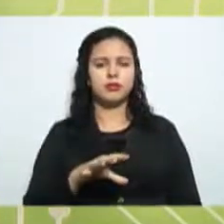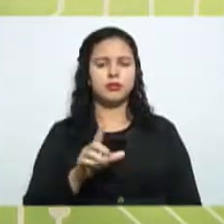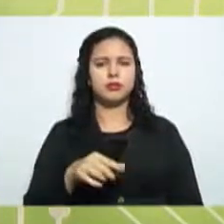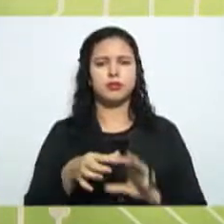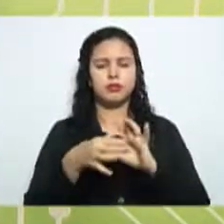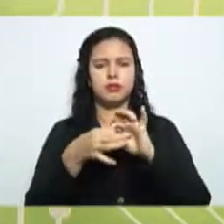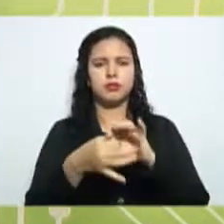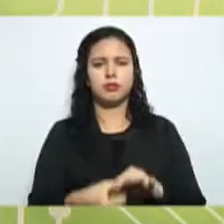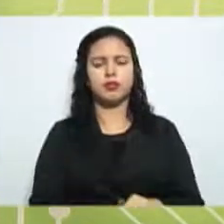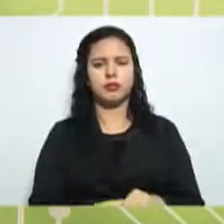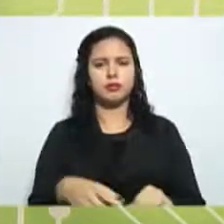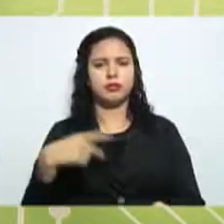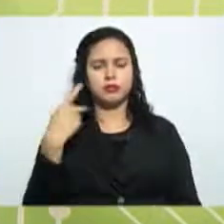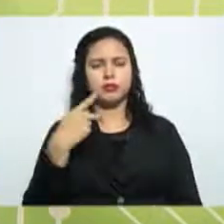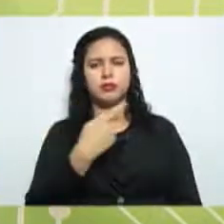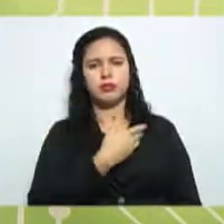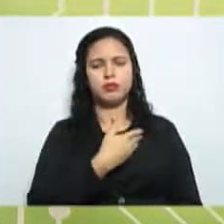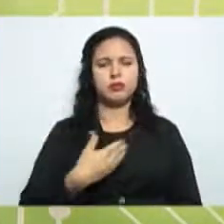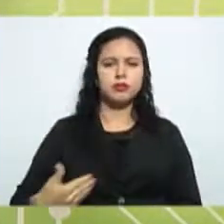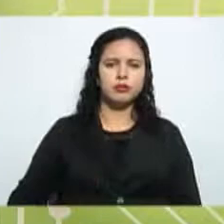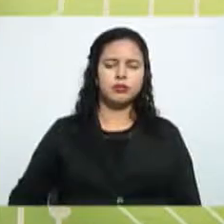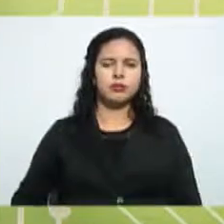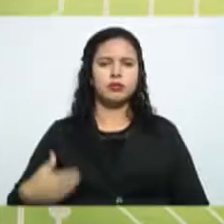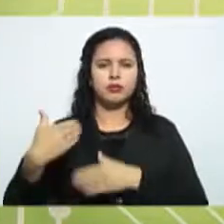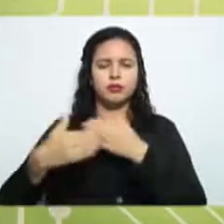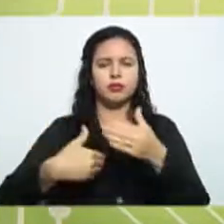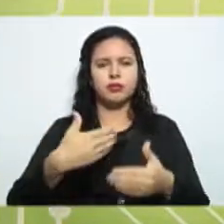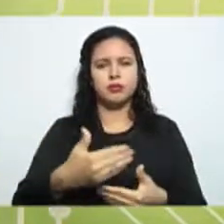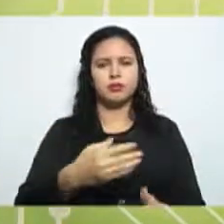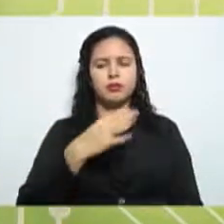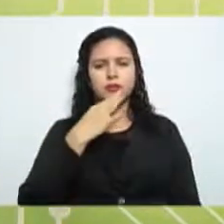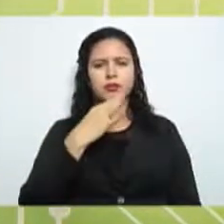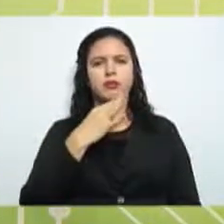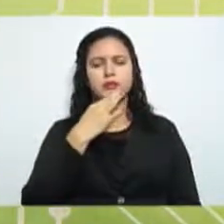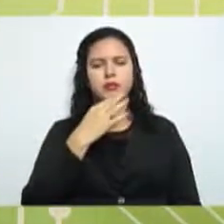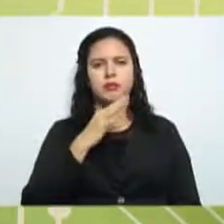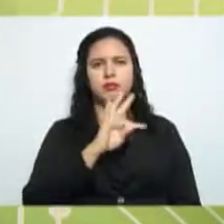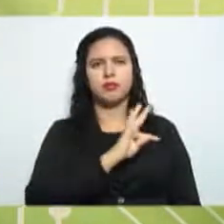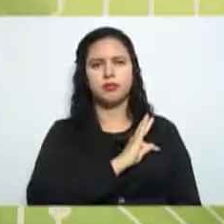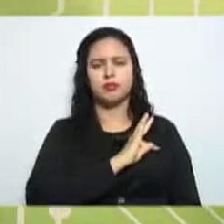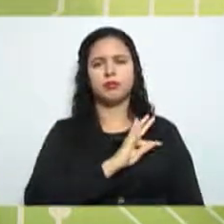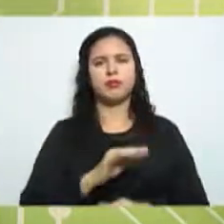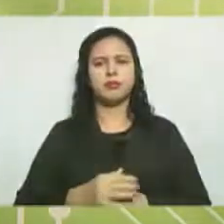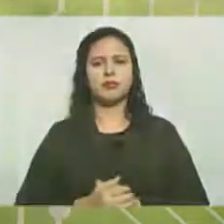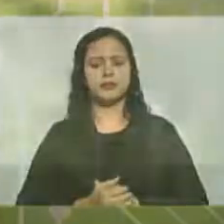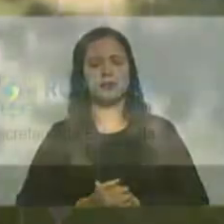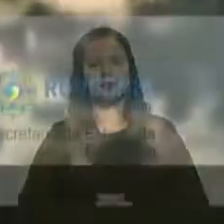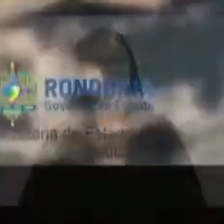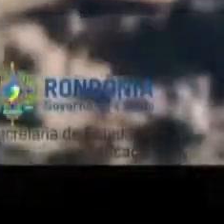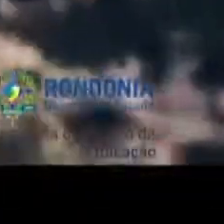política pública educacional, sim, de desenvolvimento com conhecimento técnico.